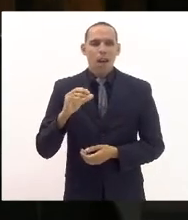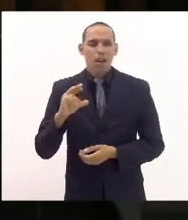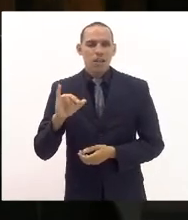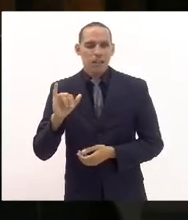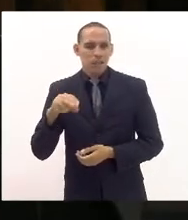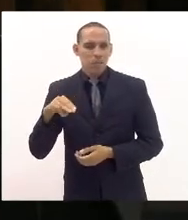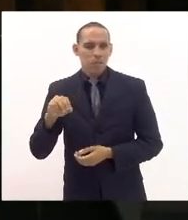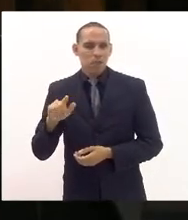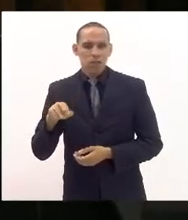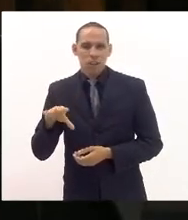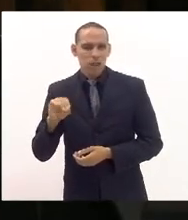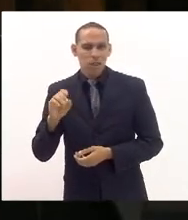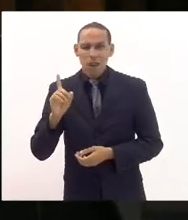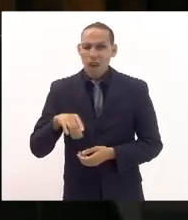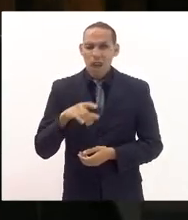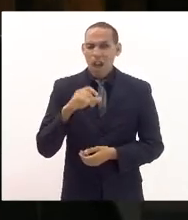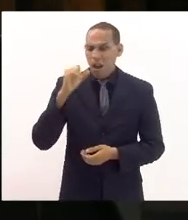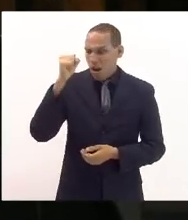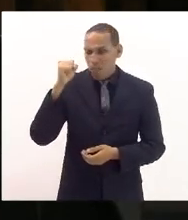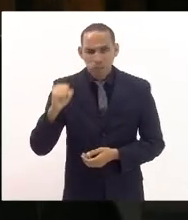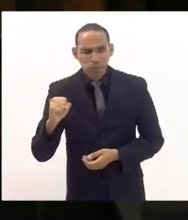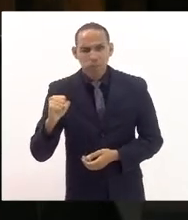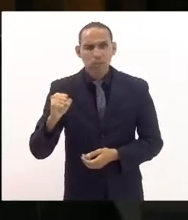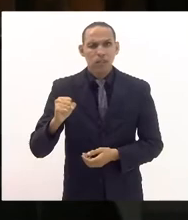é aquilo um assassinato